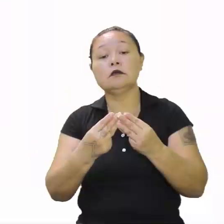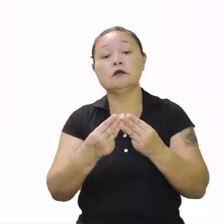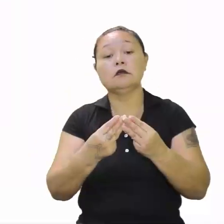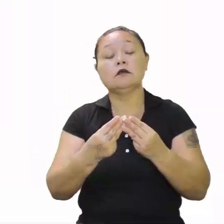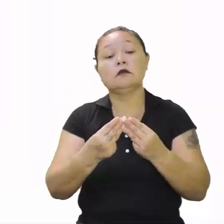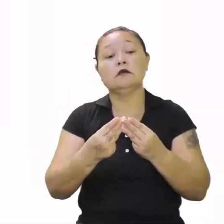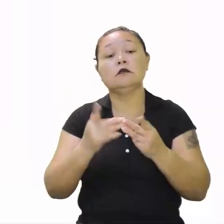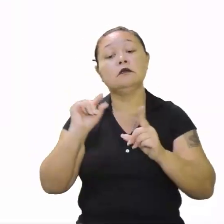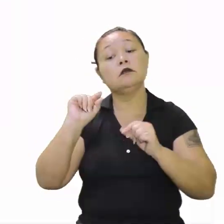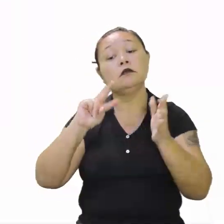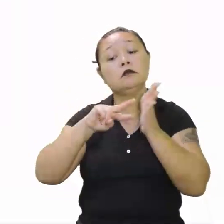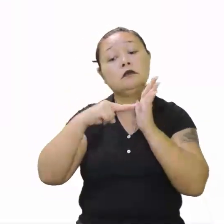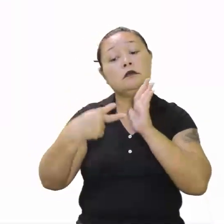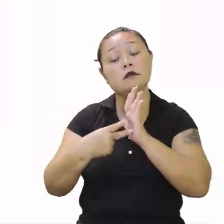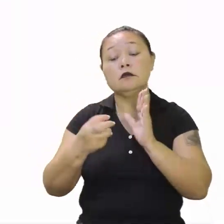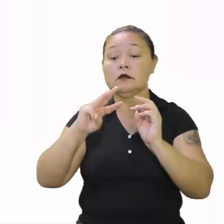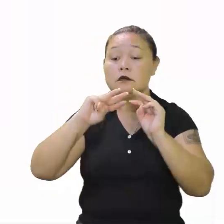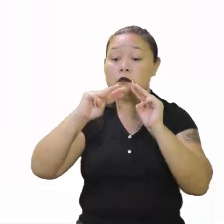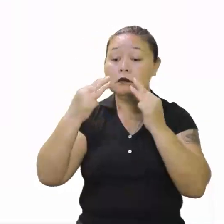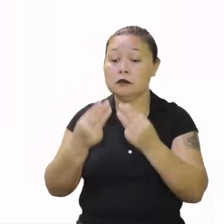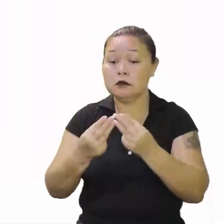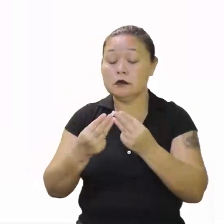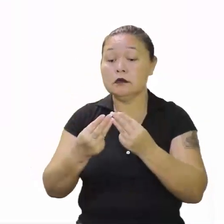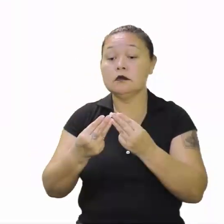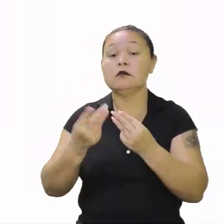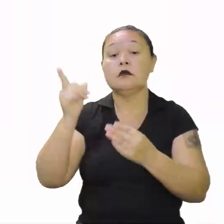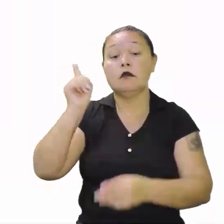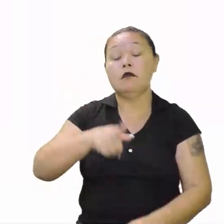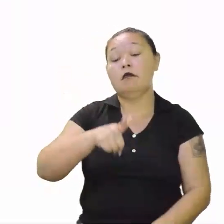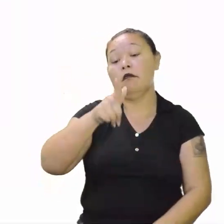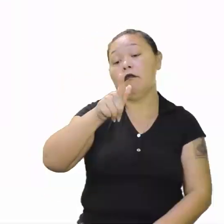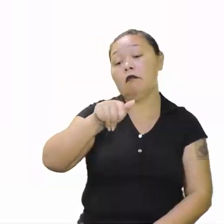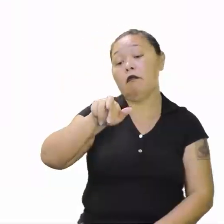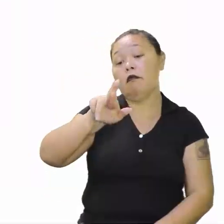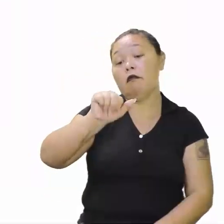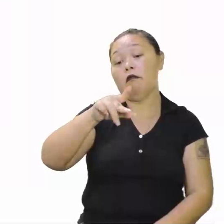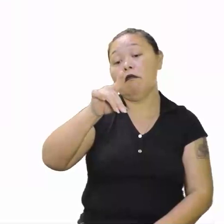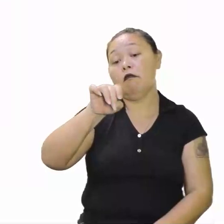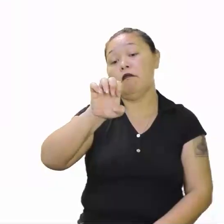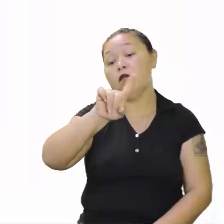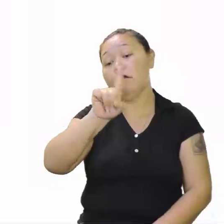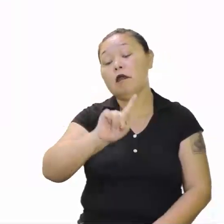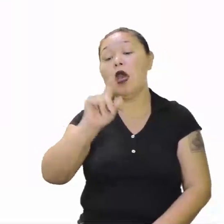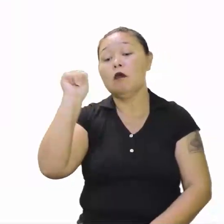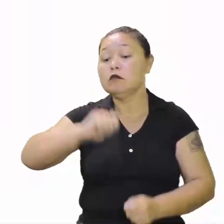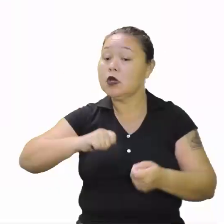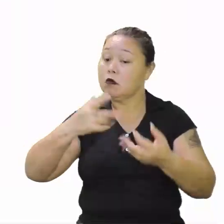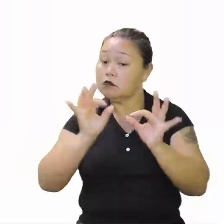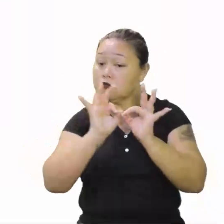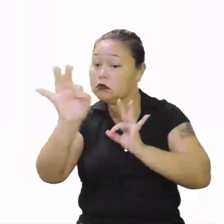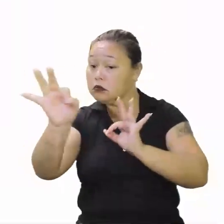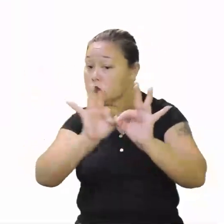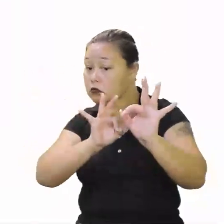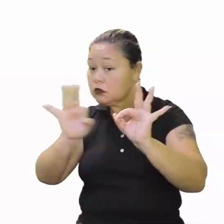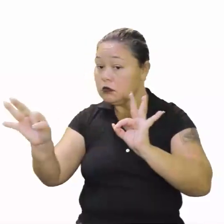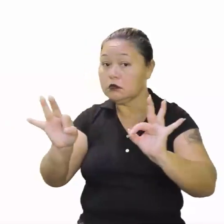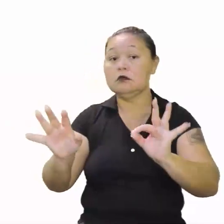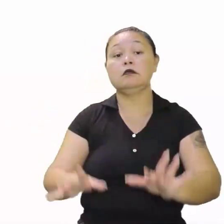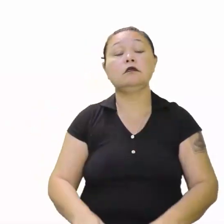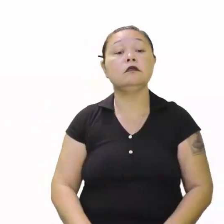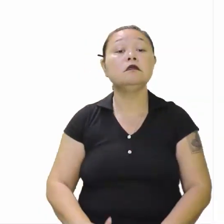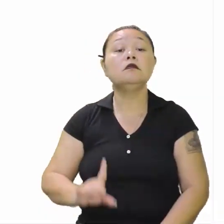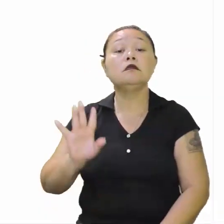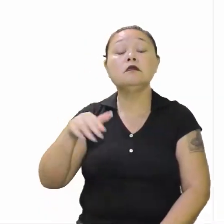o que significa massa, tá certo? É uma grandeza, que é tudo aquilo que podemos medir.